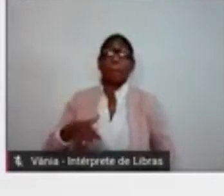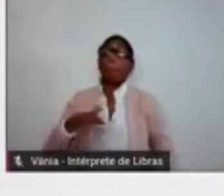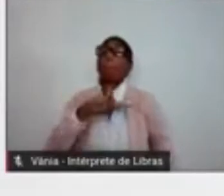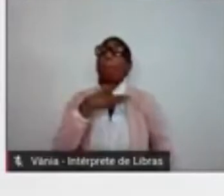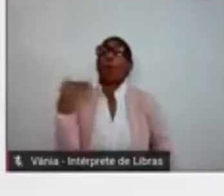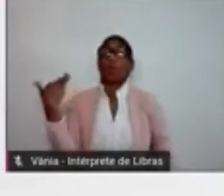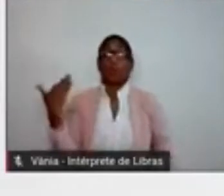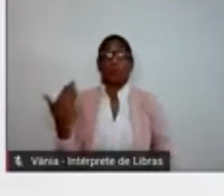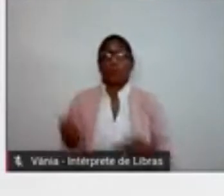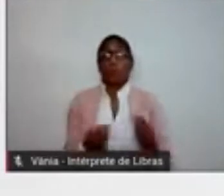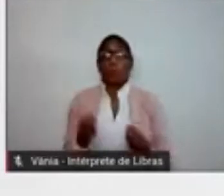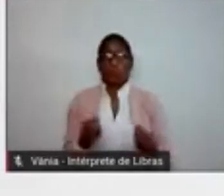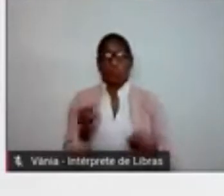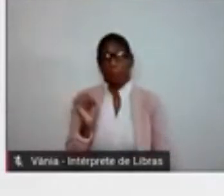sinal